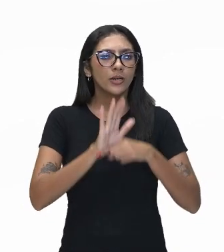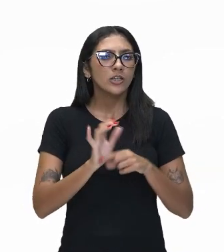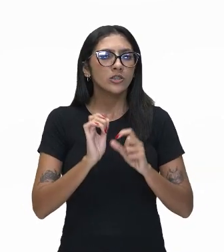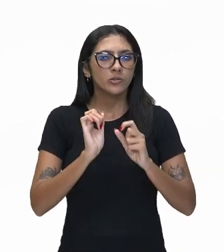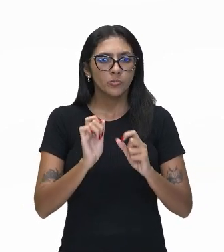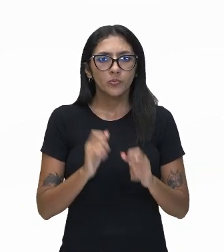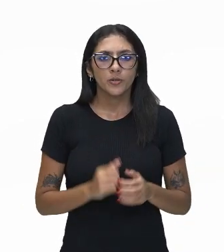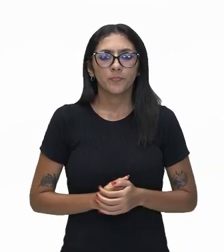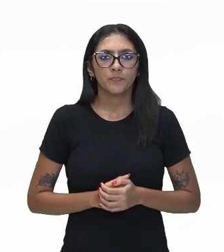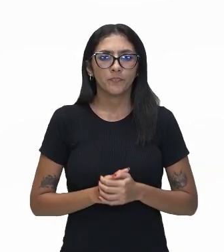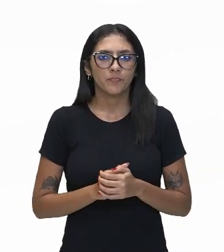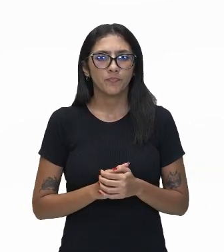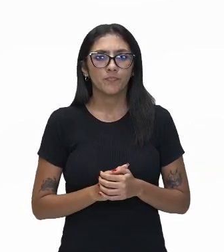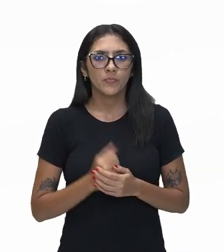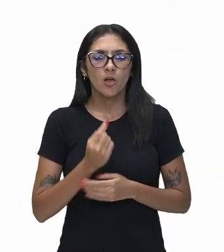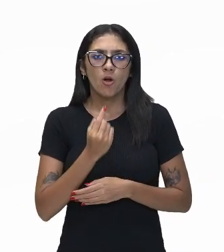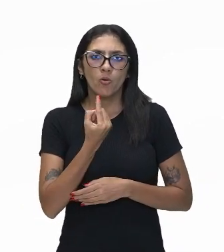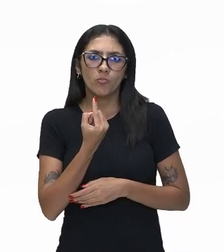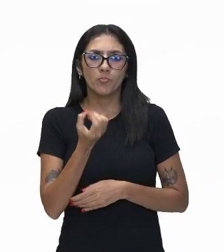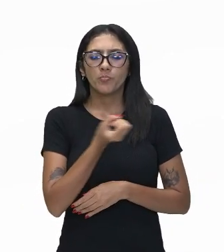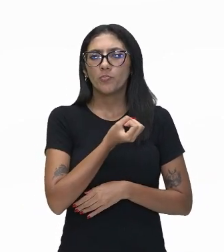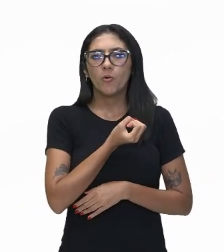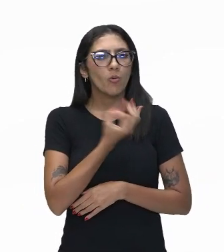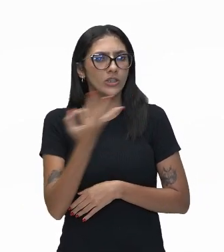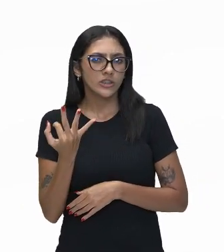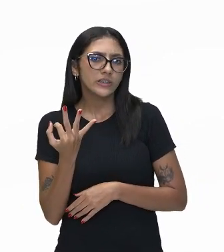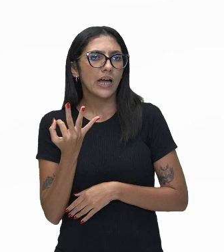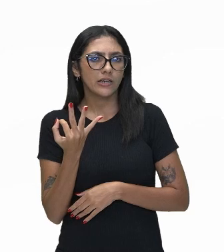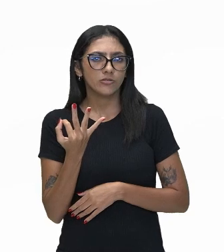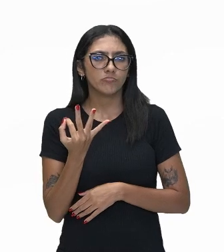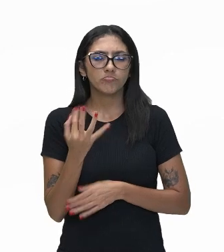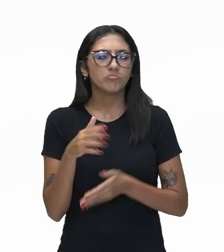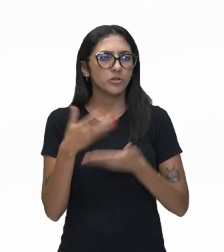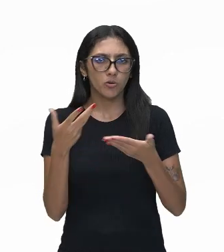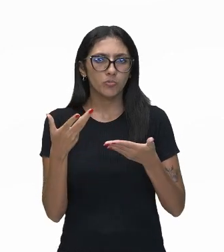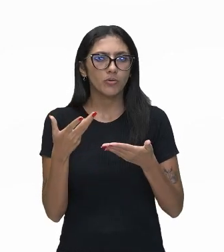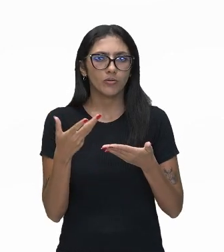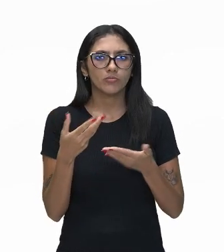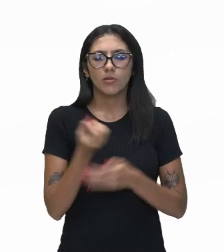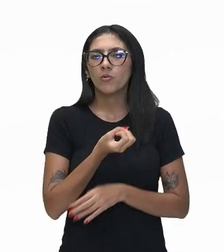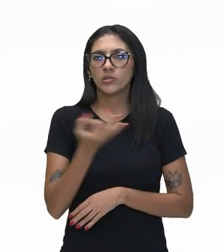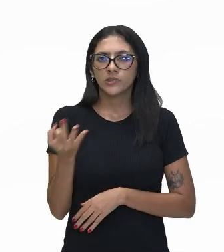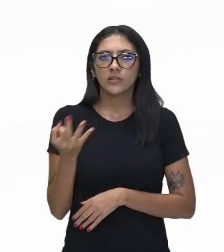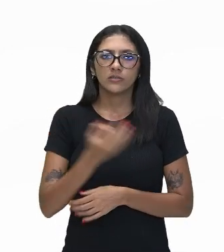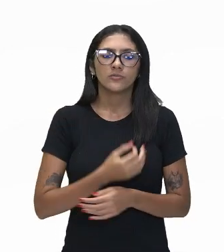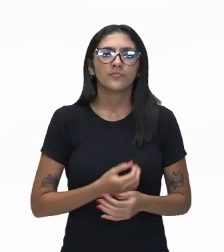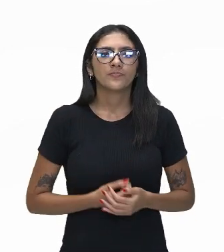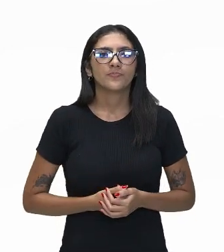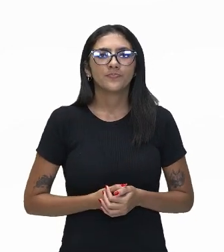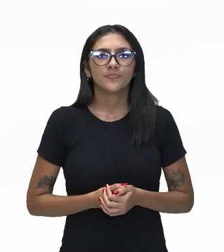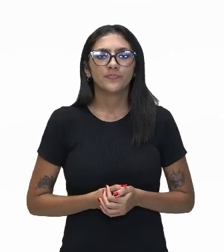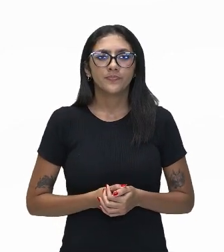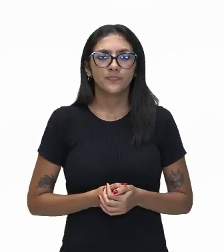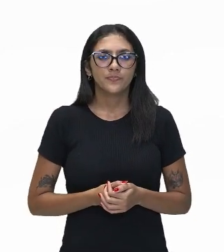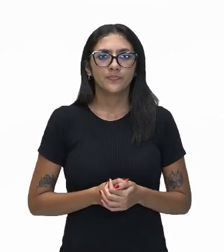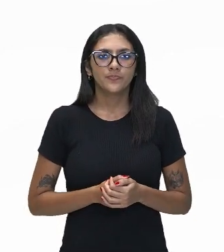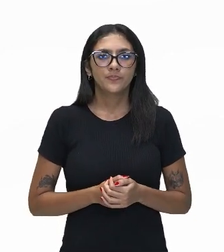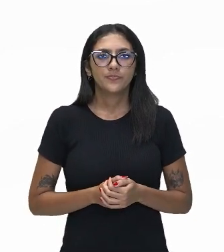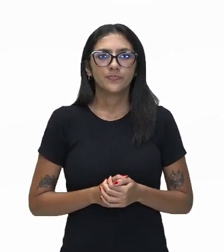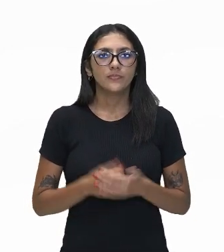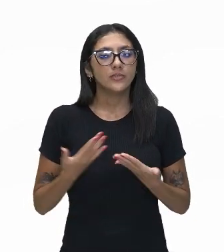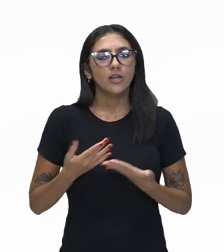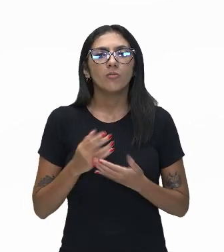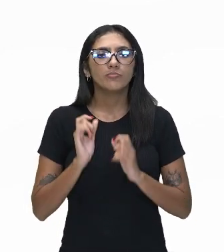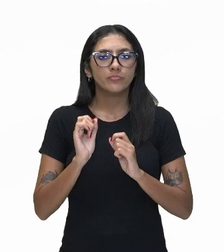uma parte ou uma quantidade de algo, certo? Então, o que nós temos aqui, por